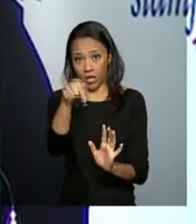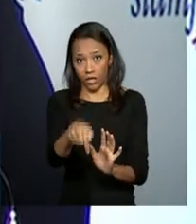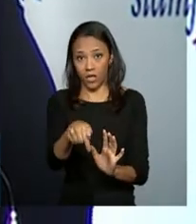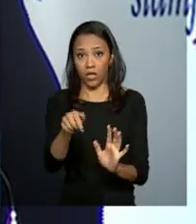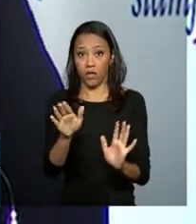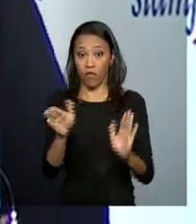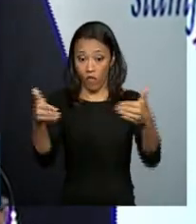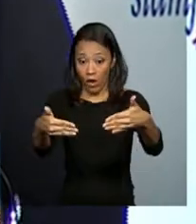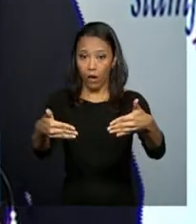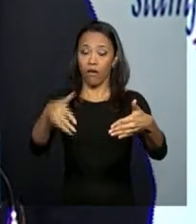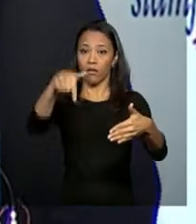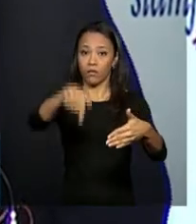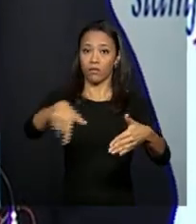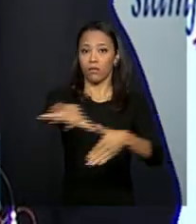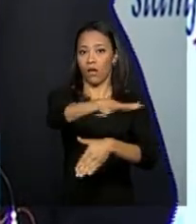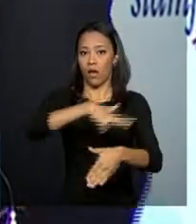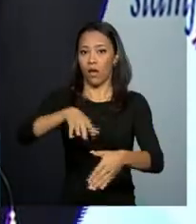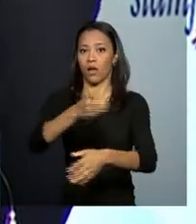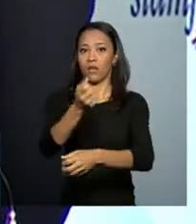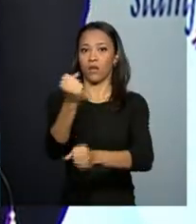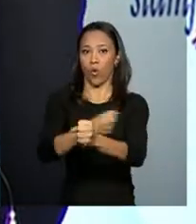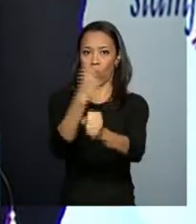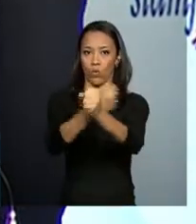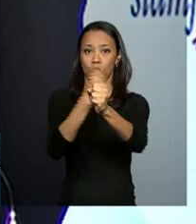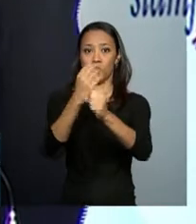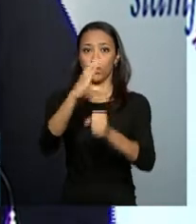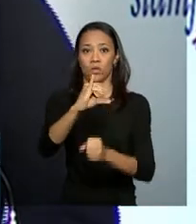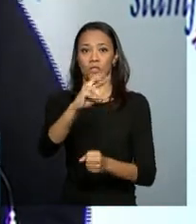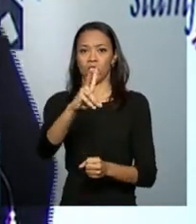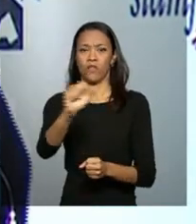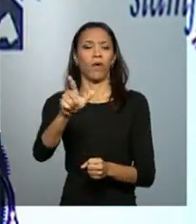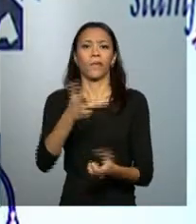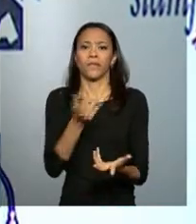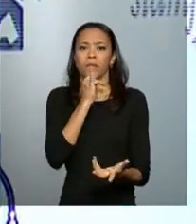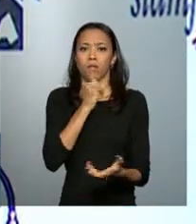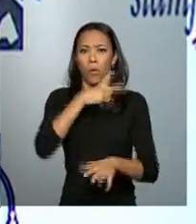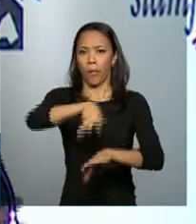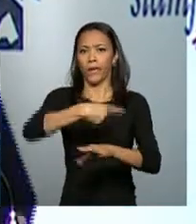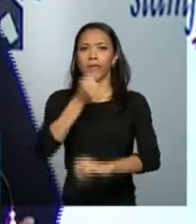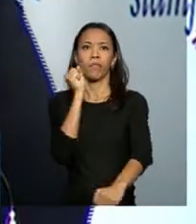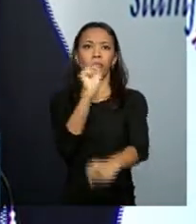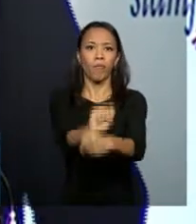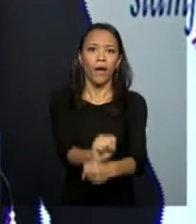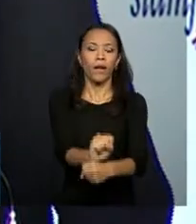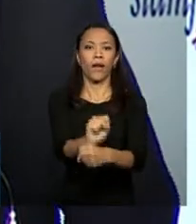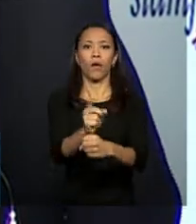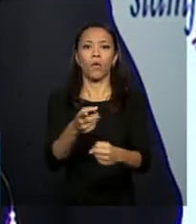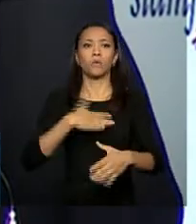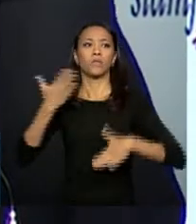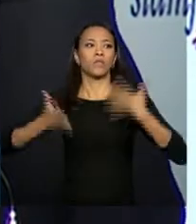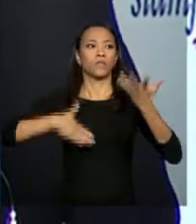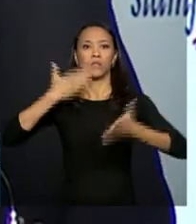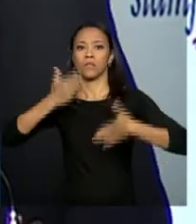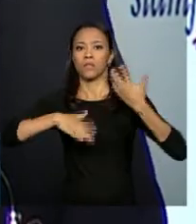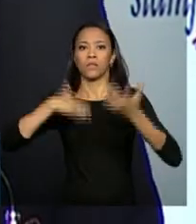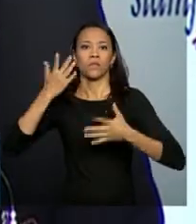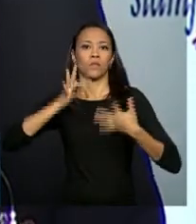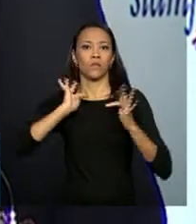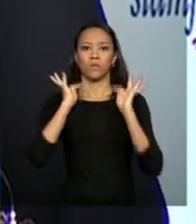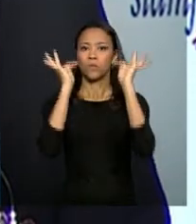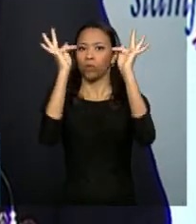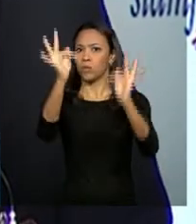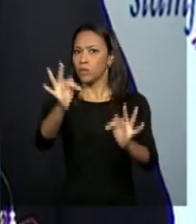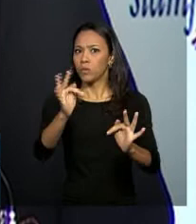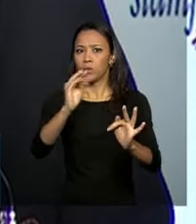setor. Tampouco vão fazer o país parar ou comprometer o futuro do país. A